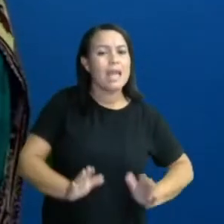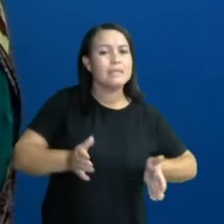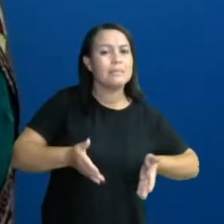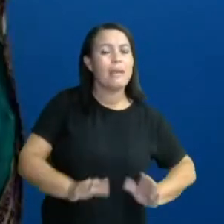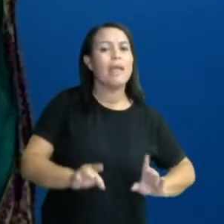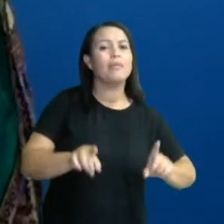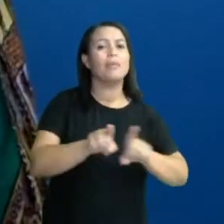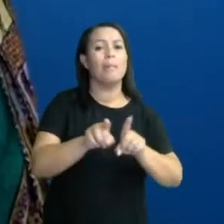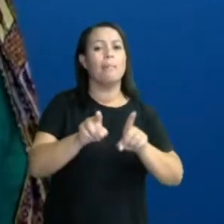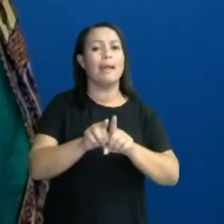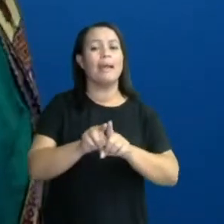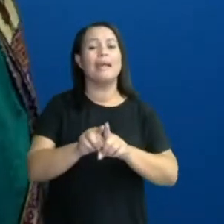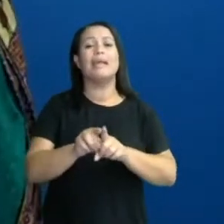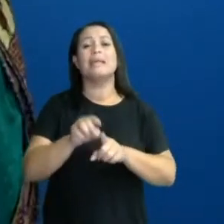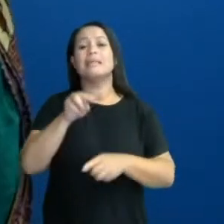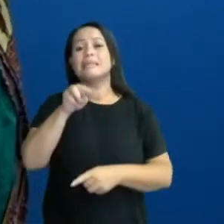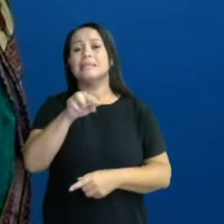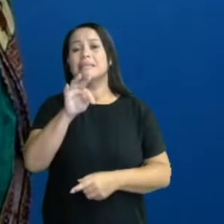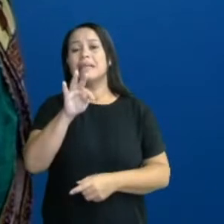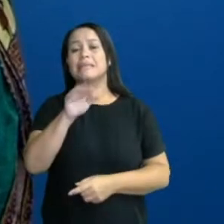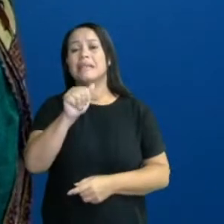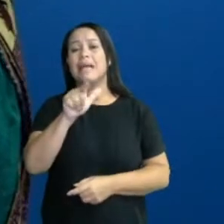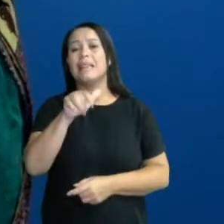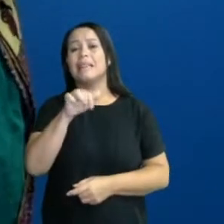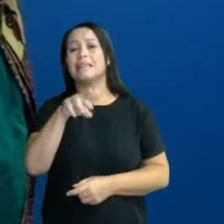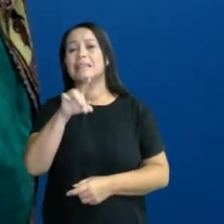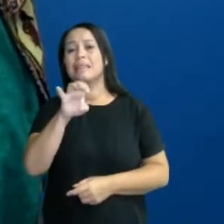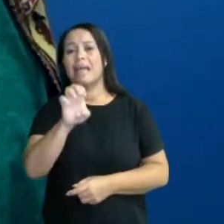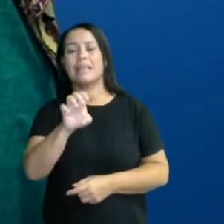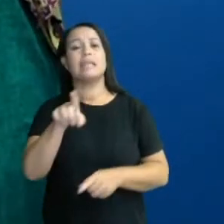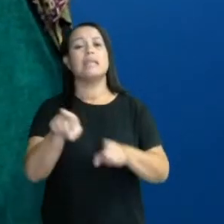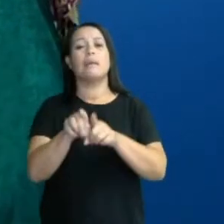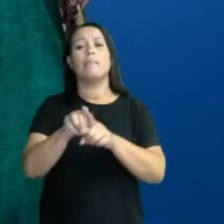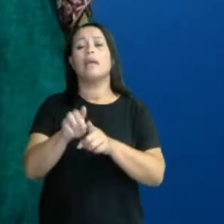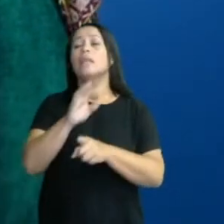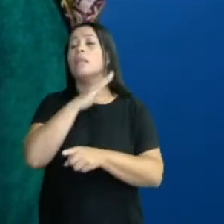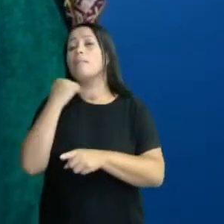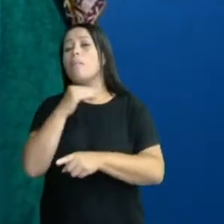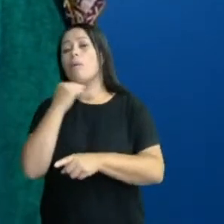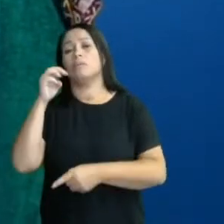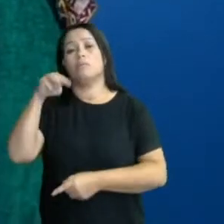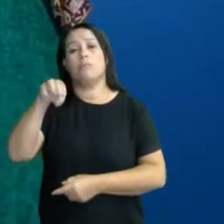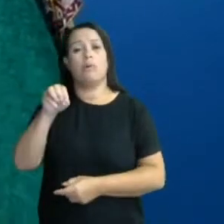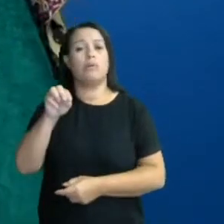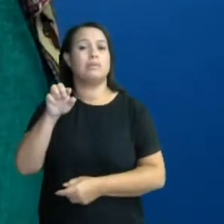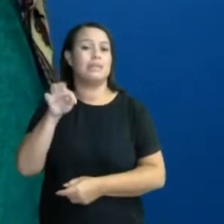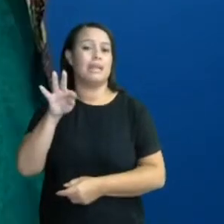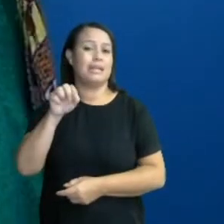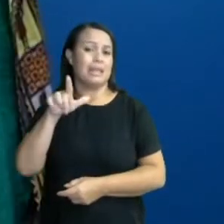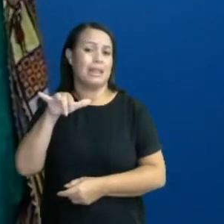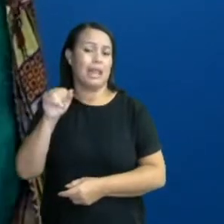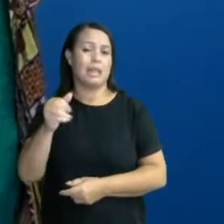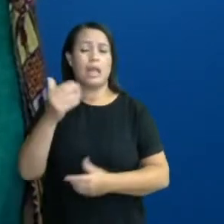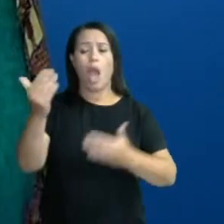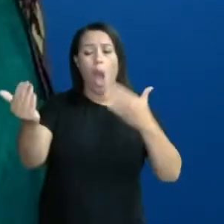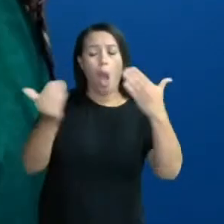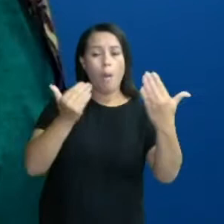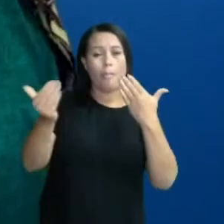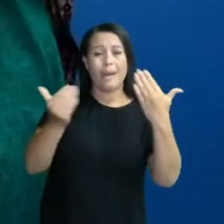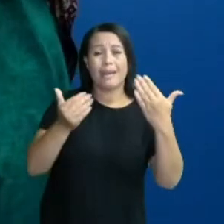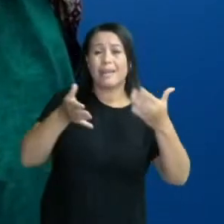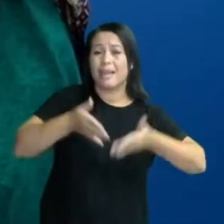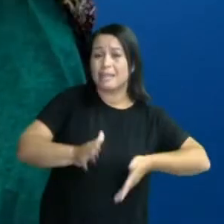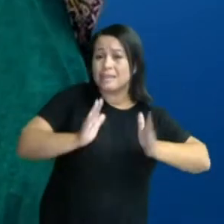a taxa de natalidade com a taxa de mortalidade. A gente compara. Então, tá morrendo mais gente